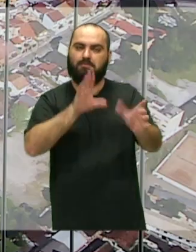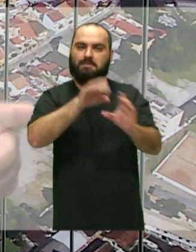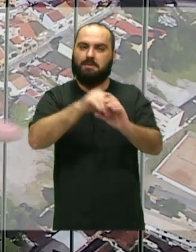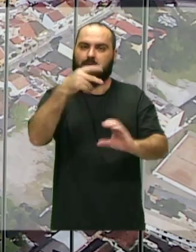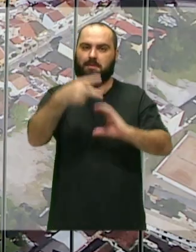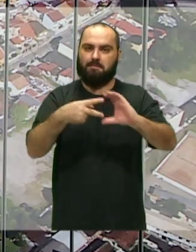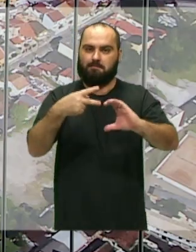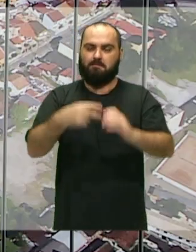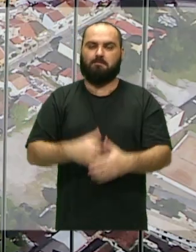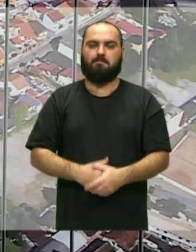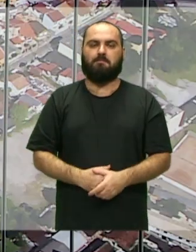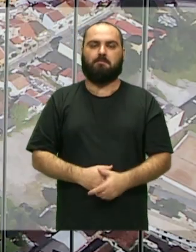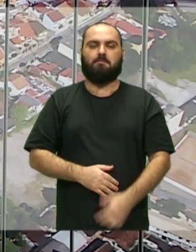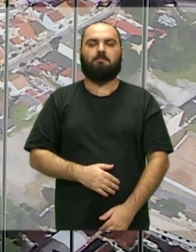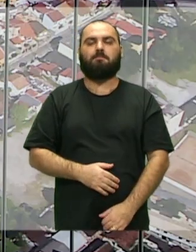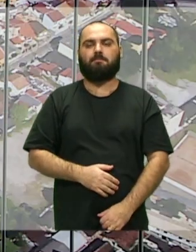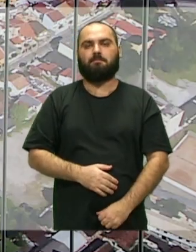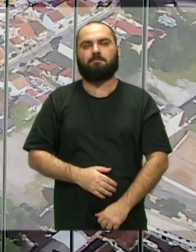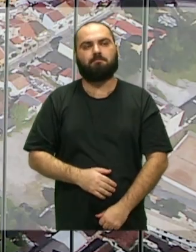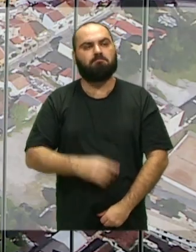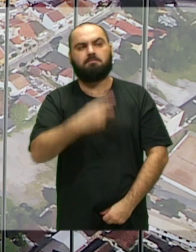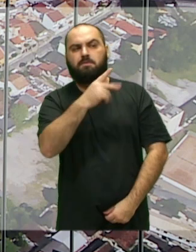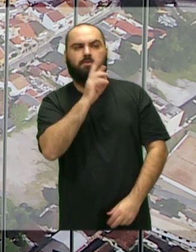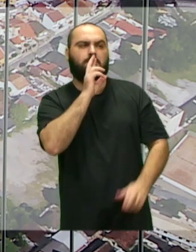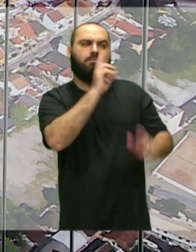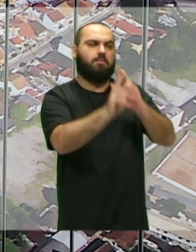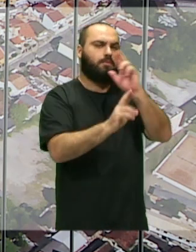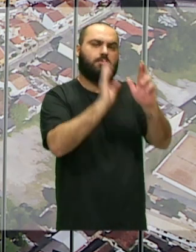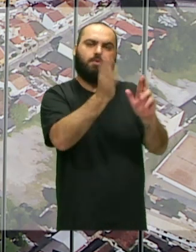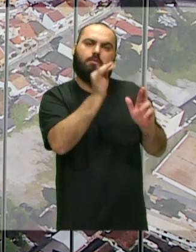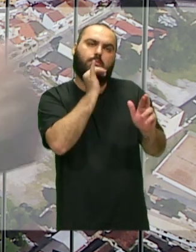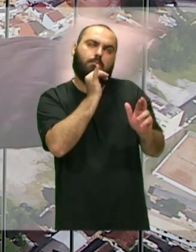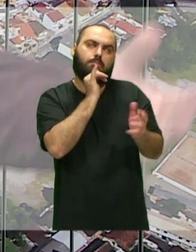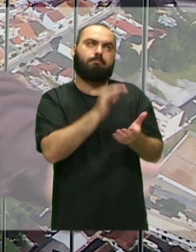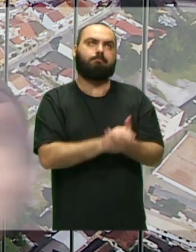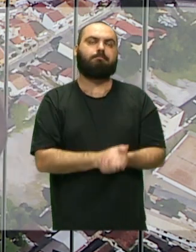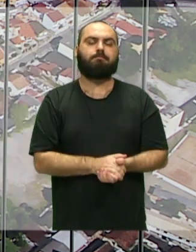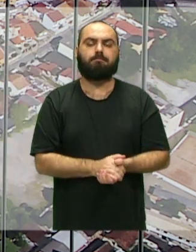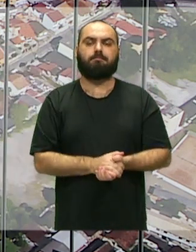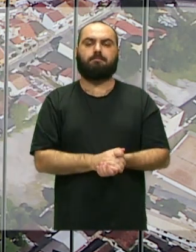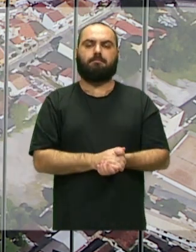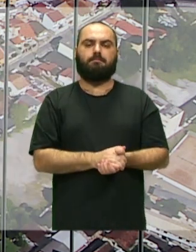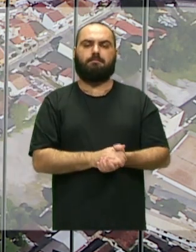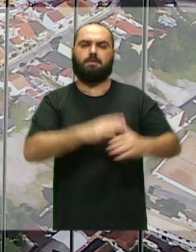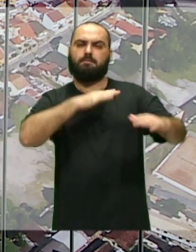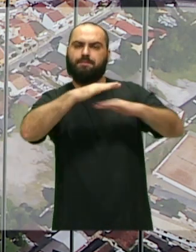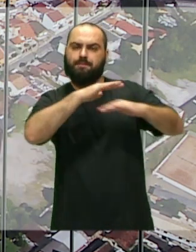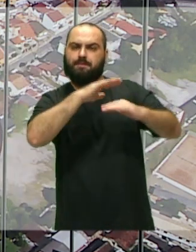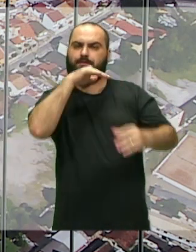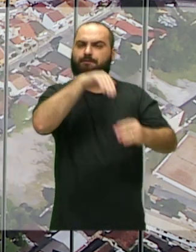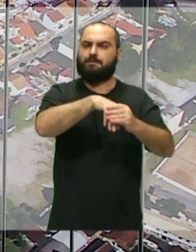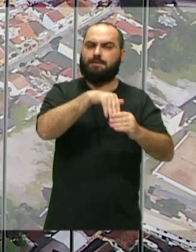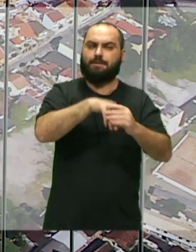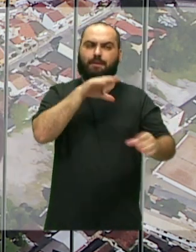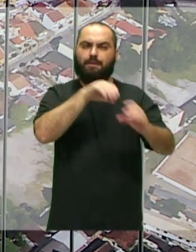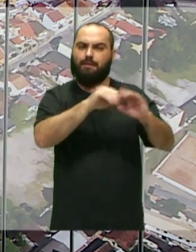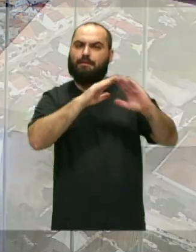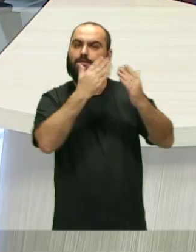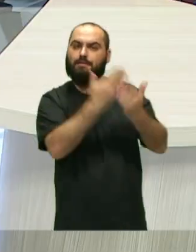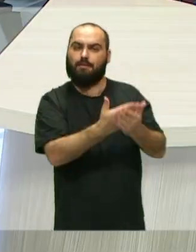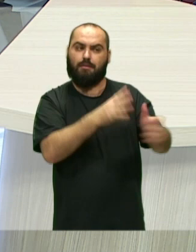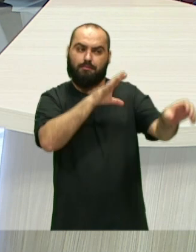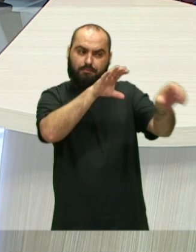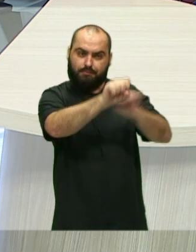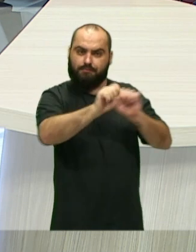essa sua resposta aí já faz um link com a minha pergunta sobre a contribuição dessa mobilização de campanha de eleição na escola para essa